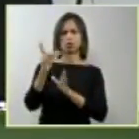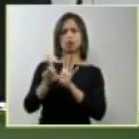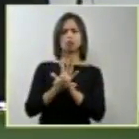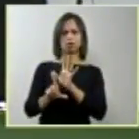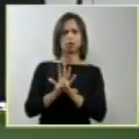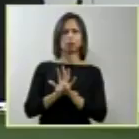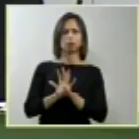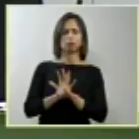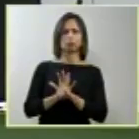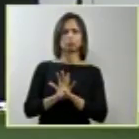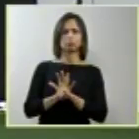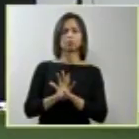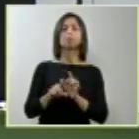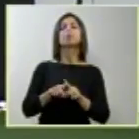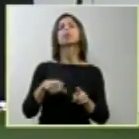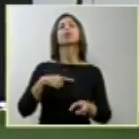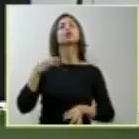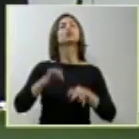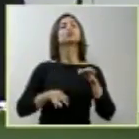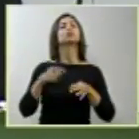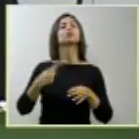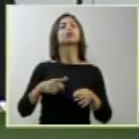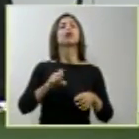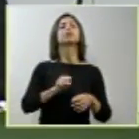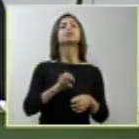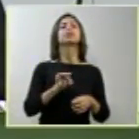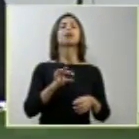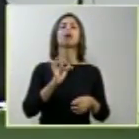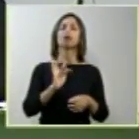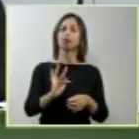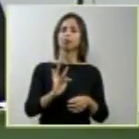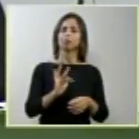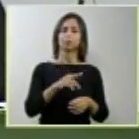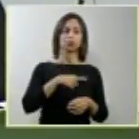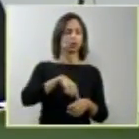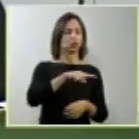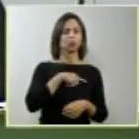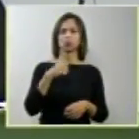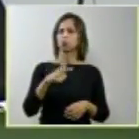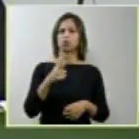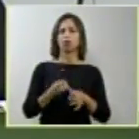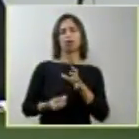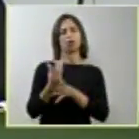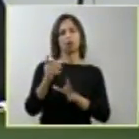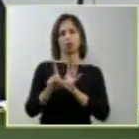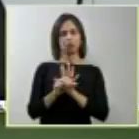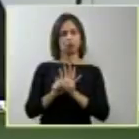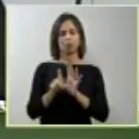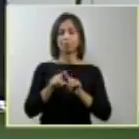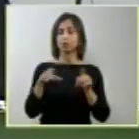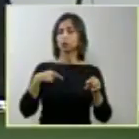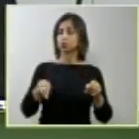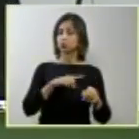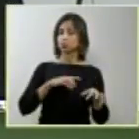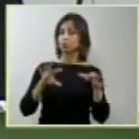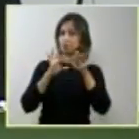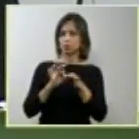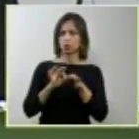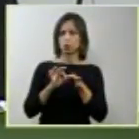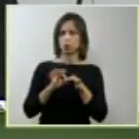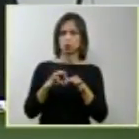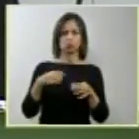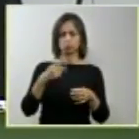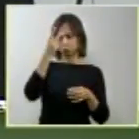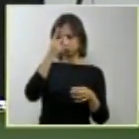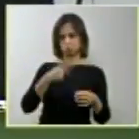Trabalho, mas o Supremo não tem. A nossa atuação é sempre uma atuação vinculada, nós não estamos aí a